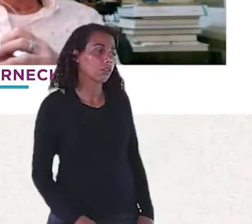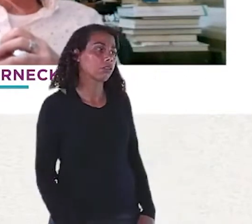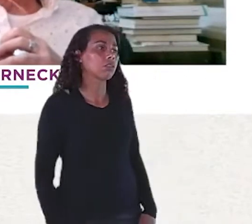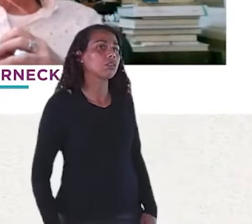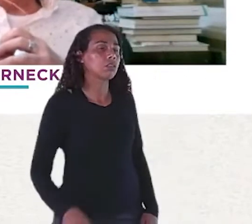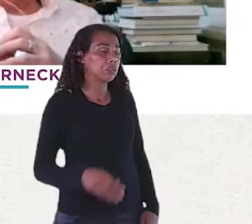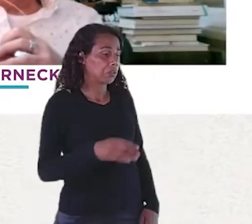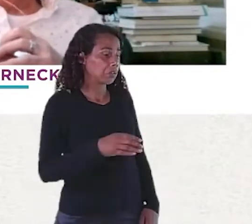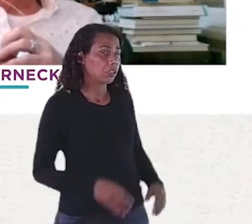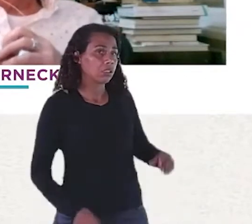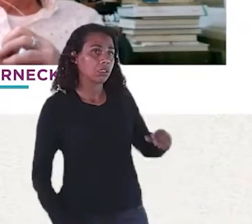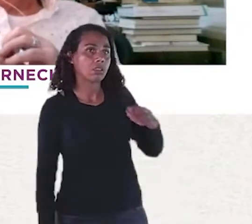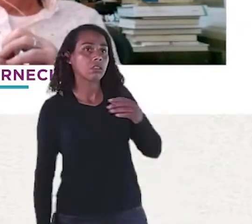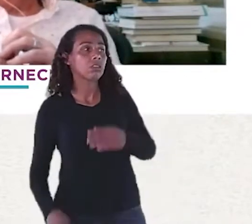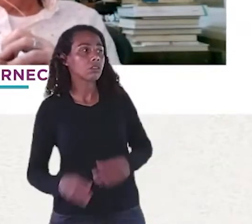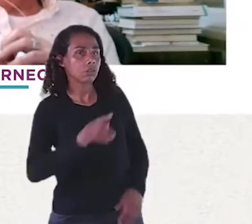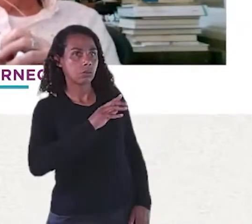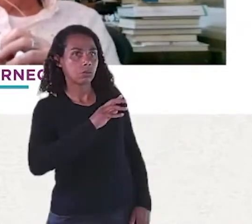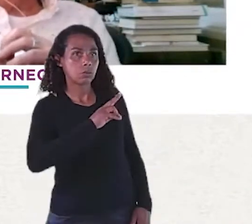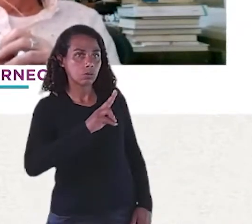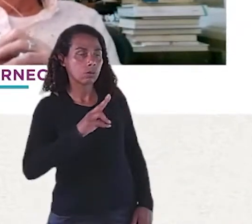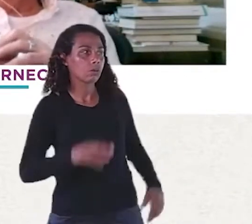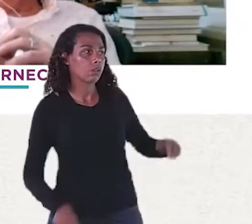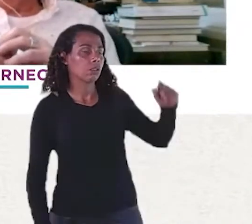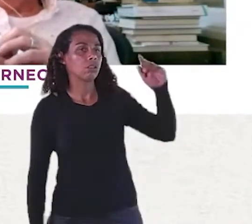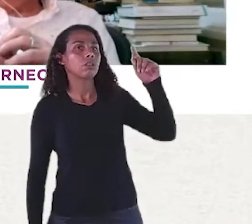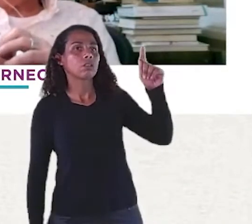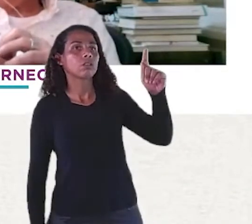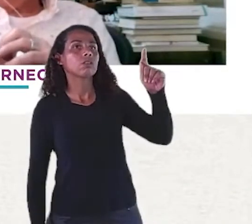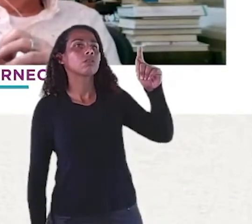Eu me lembro muito de Geraldo Veloso, meu querido Geraldo